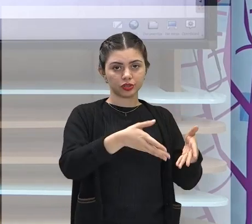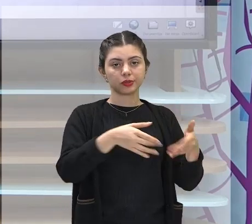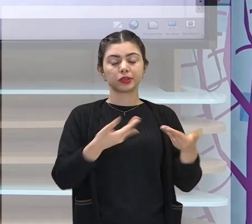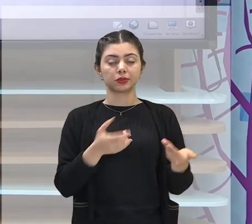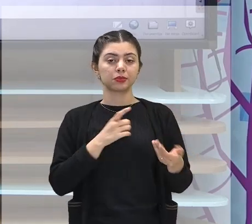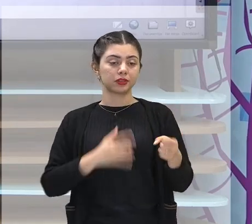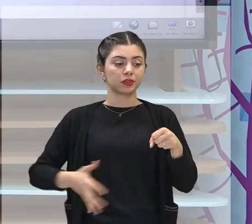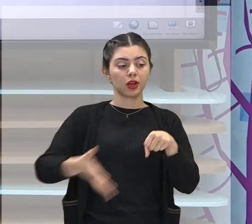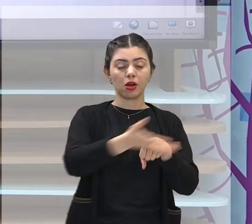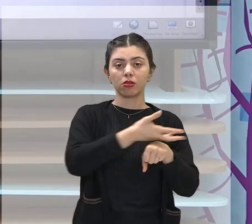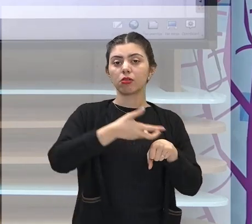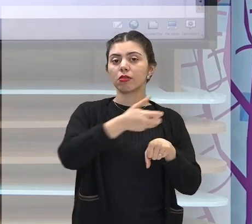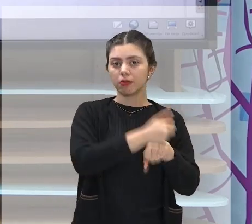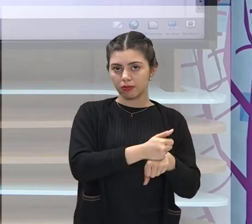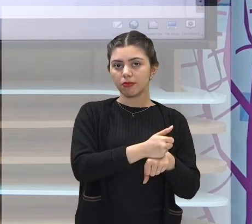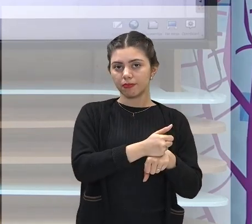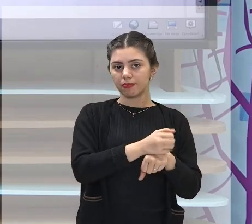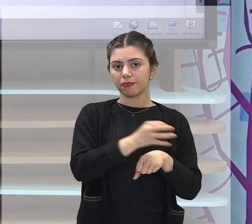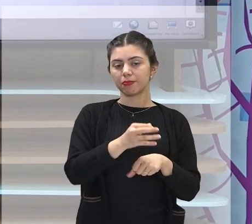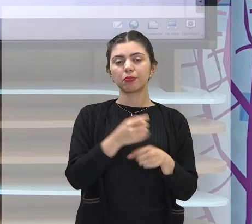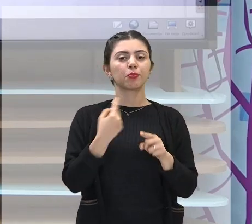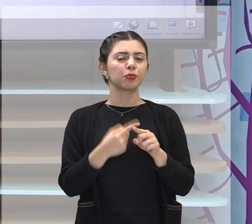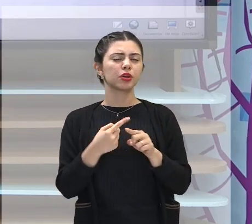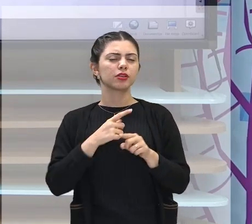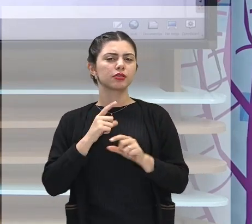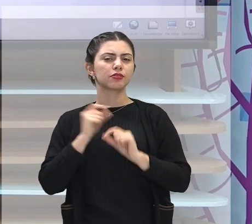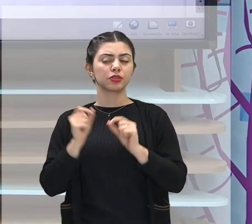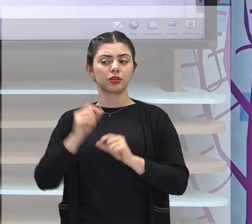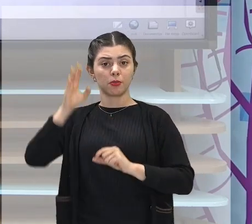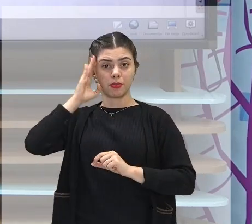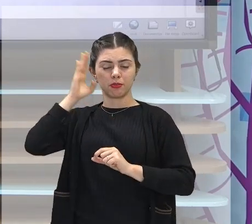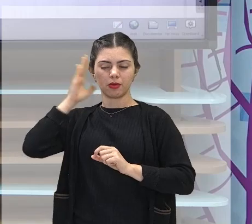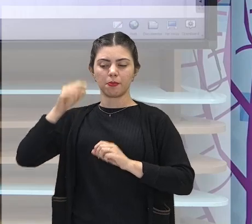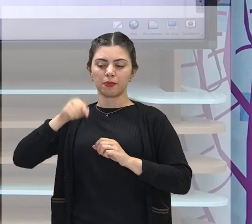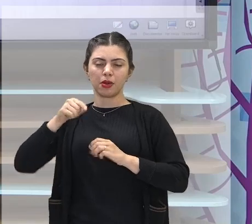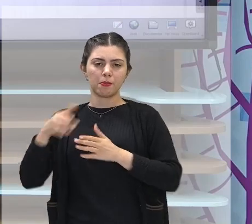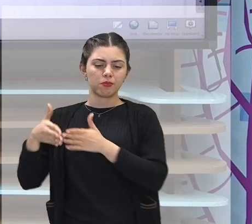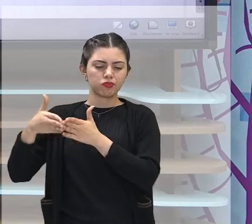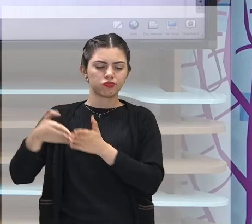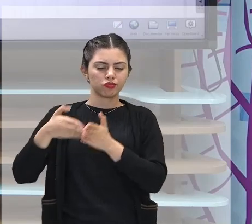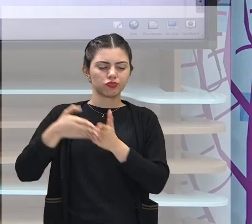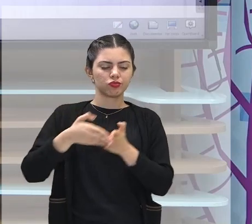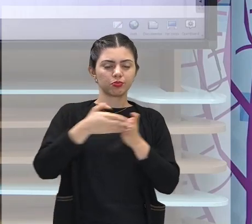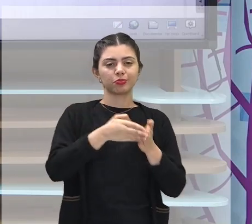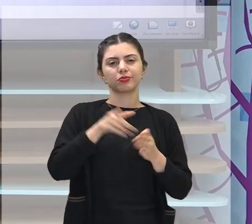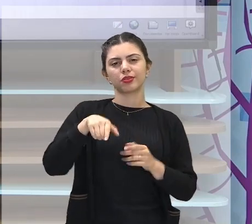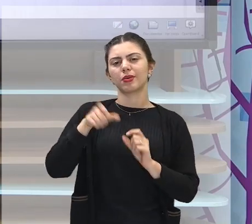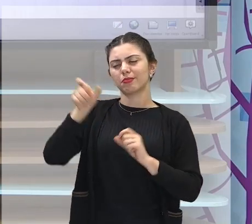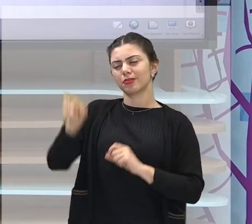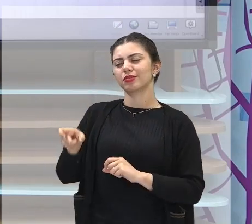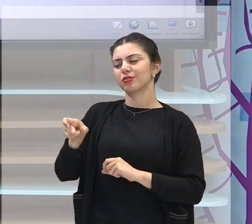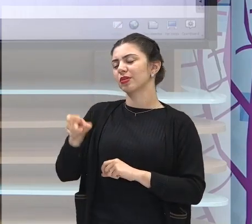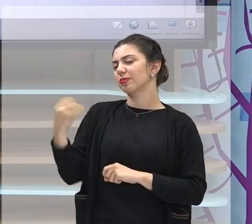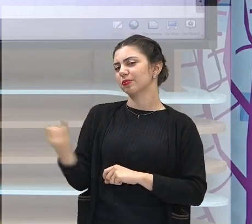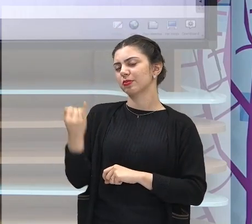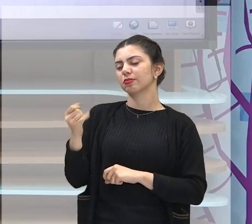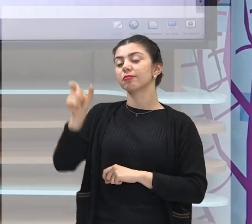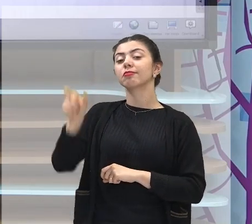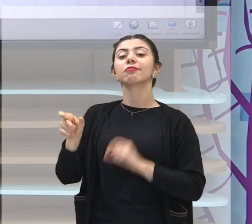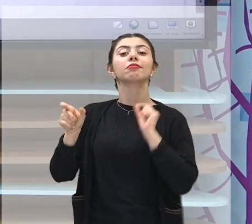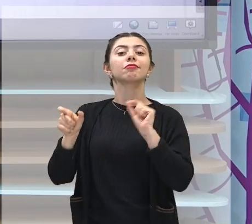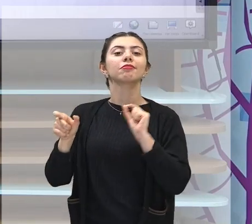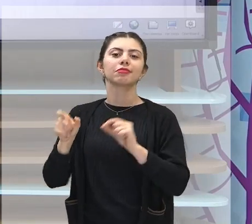colonizada a partir da chegada da frota daquele que nos é tão conhecido, que é o Cristóvão